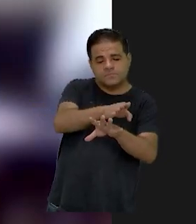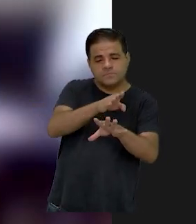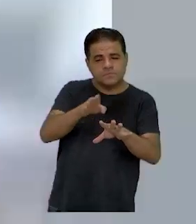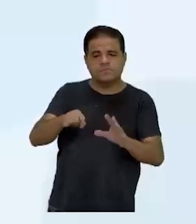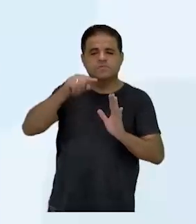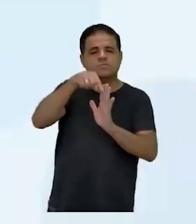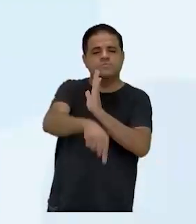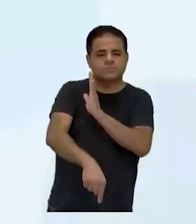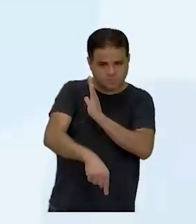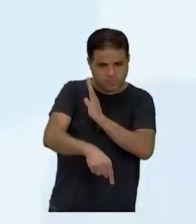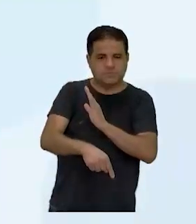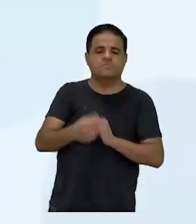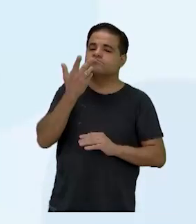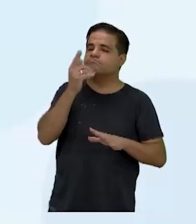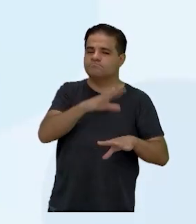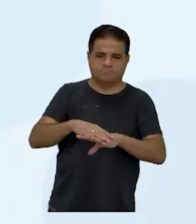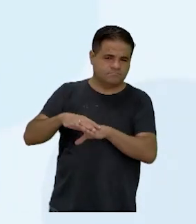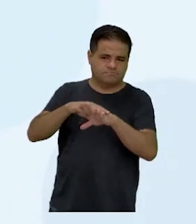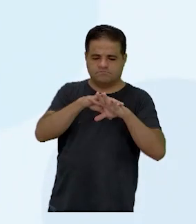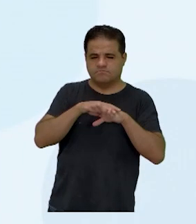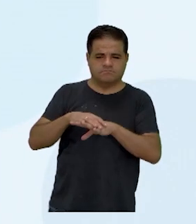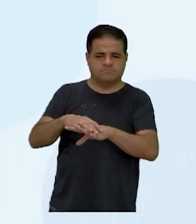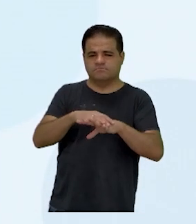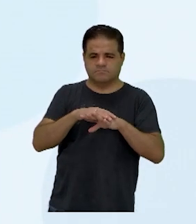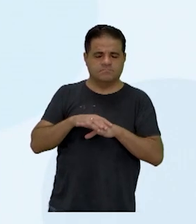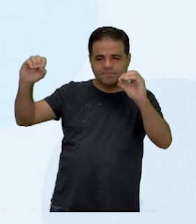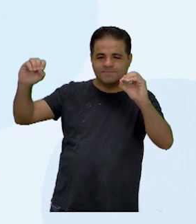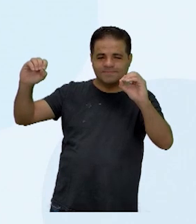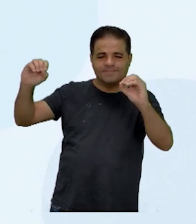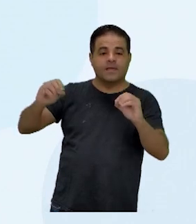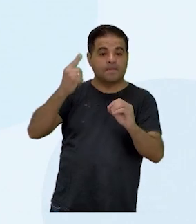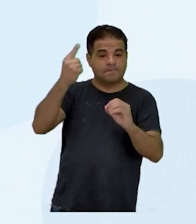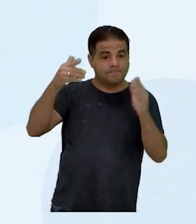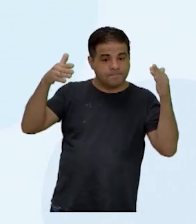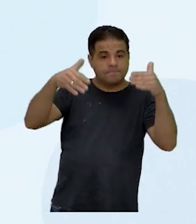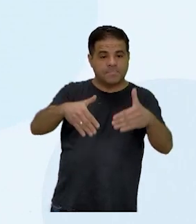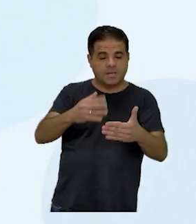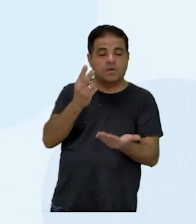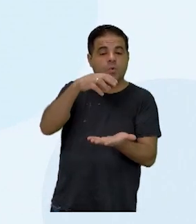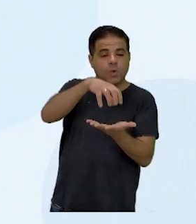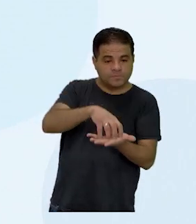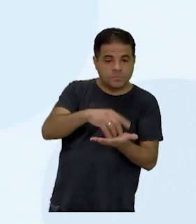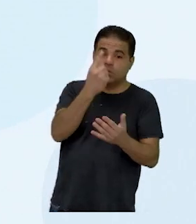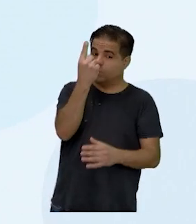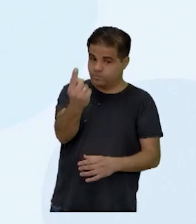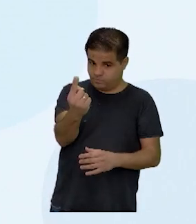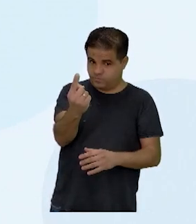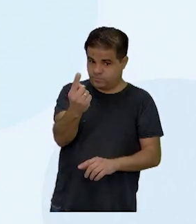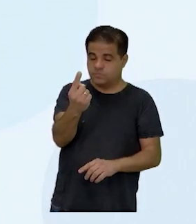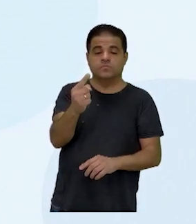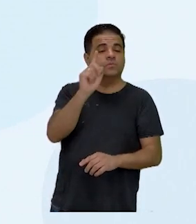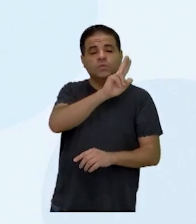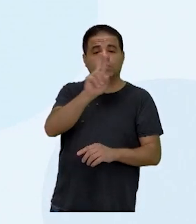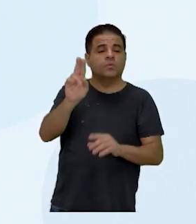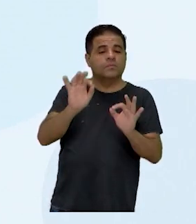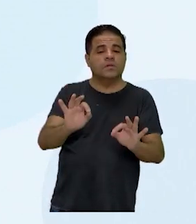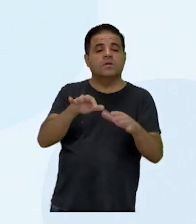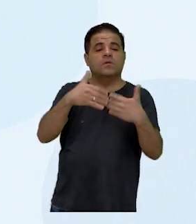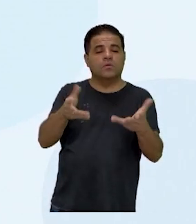são mediação e intervenção sociocultural, caracterizada por mobilizar os jovens e os conhecimentos que ele aprende